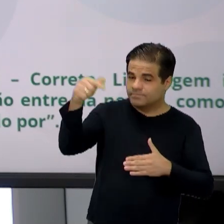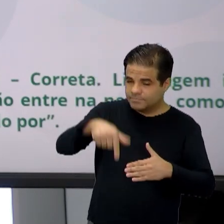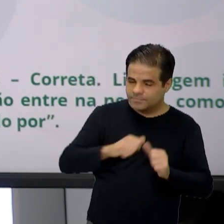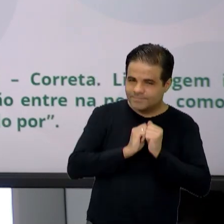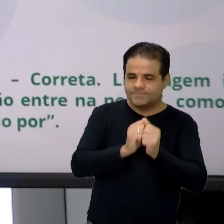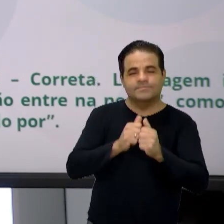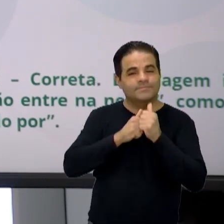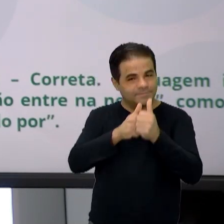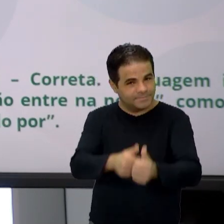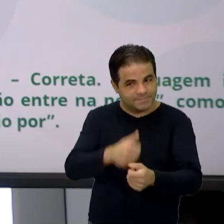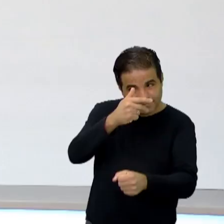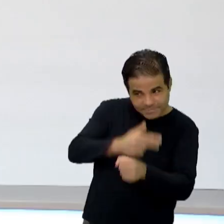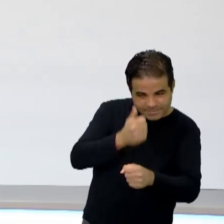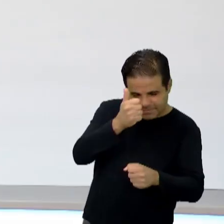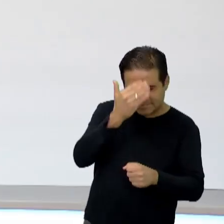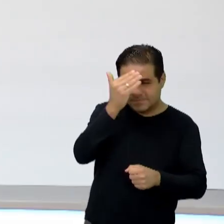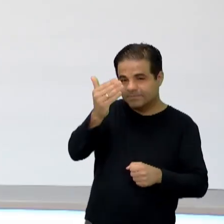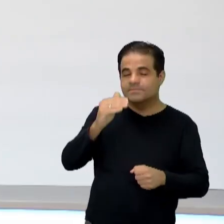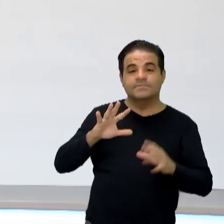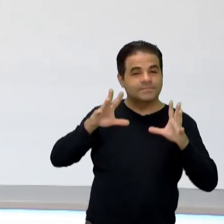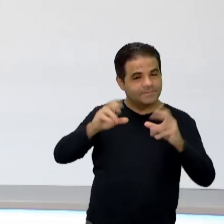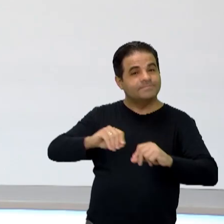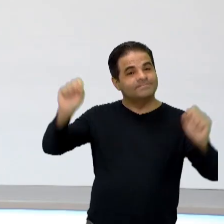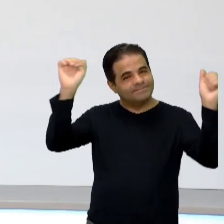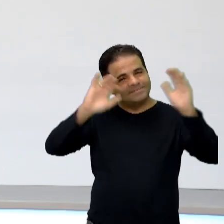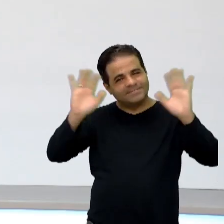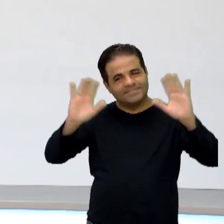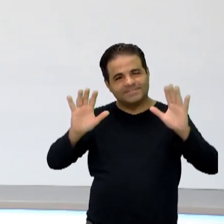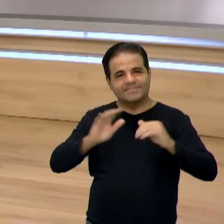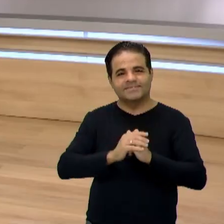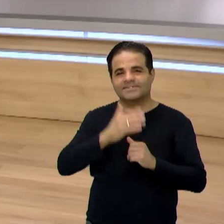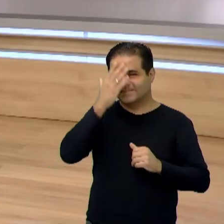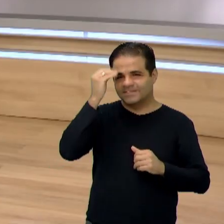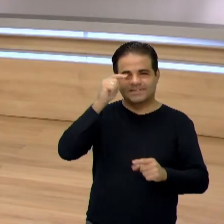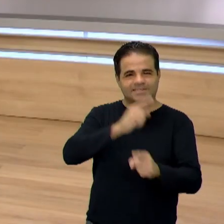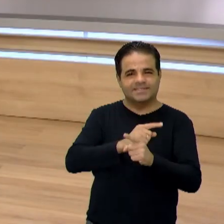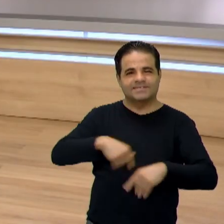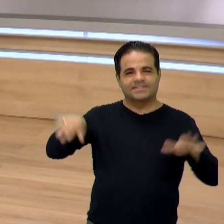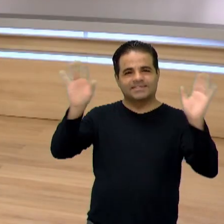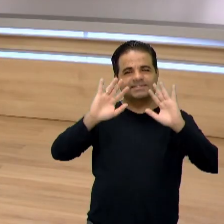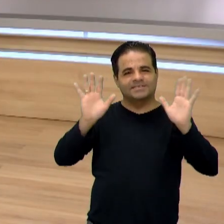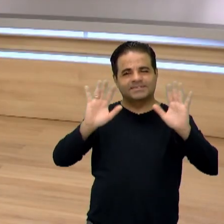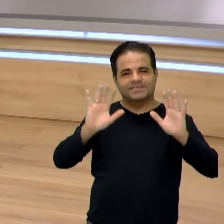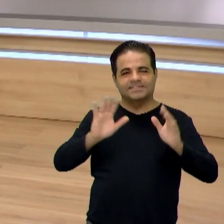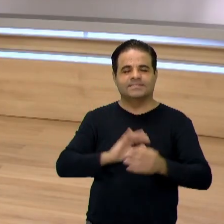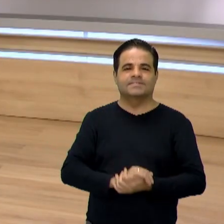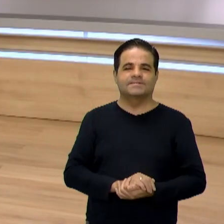acompanhar aí o nosso vídeo. Obrigado, Pro. Obrigada a todos. Tchau, tchau. É isso aí, gente. Até a próxima. Tchau, tchau.